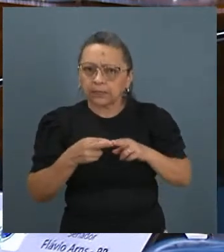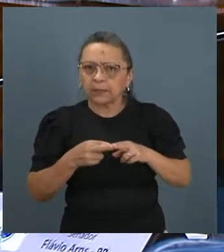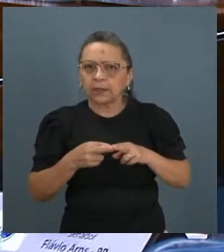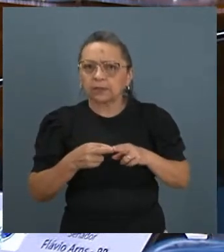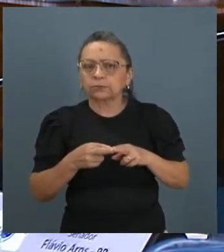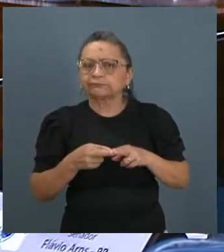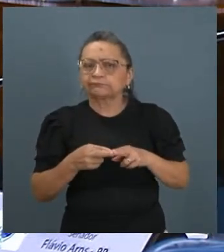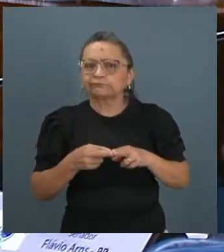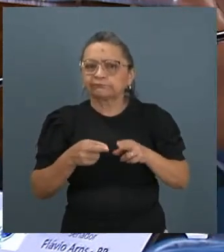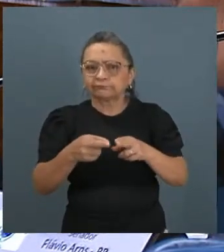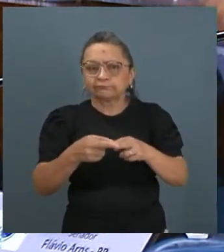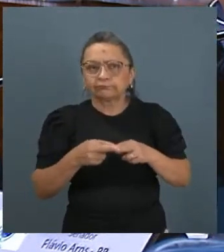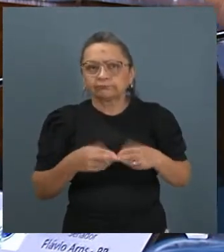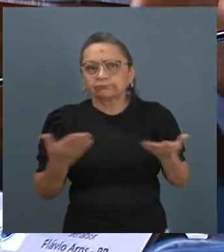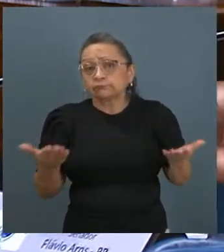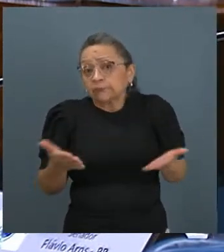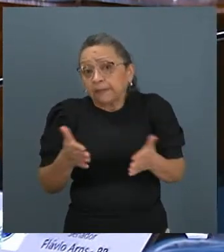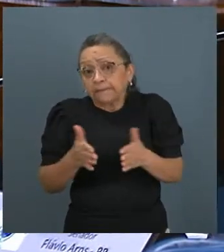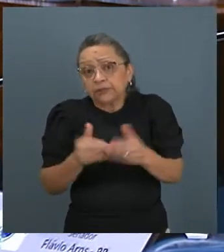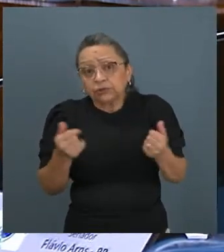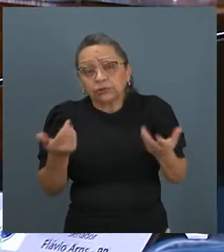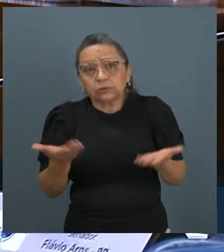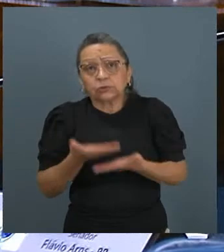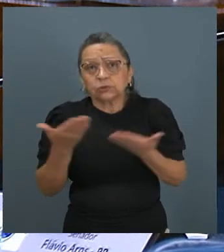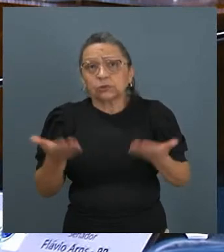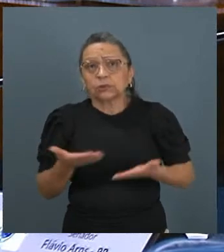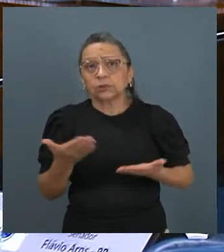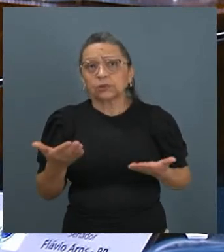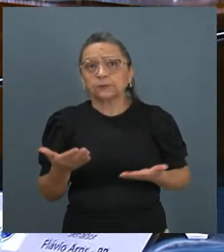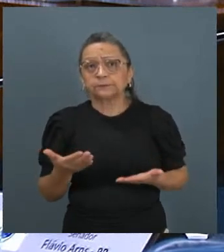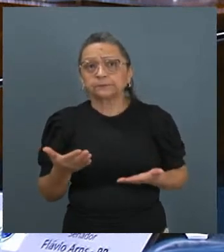para que haja, assim,